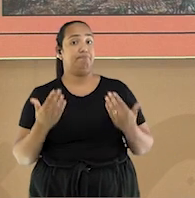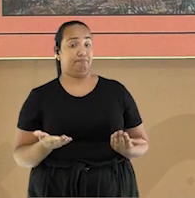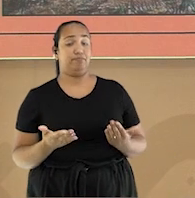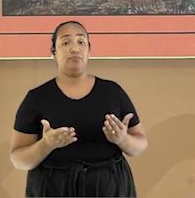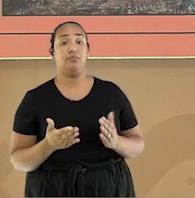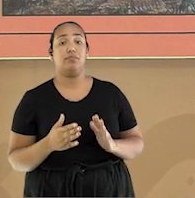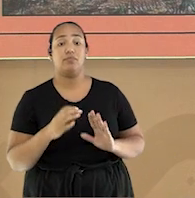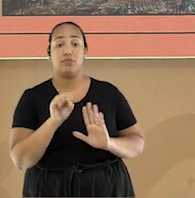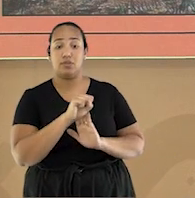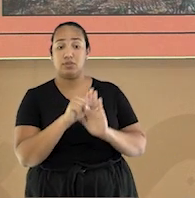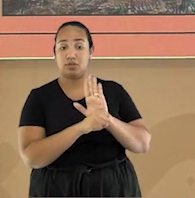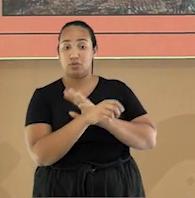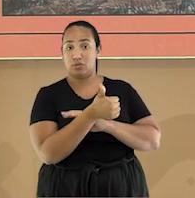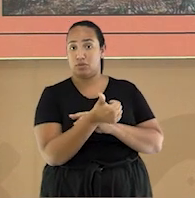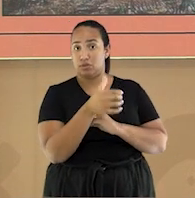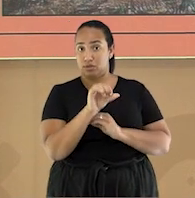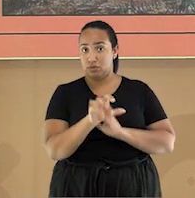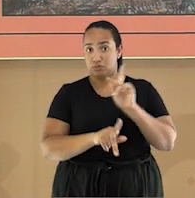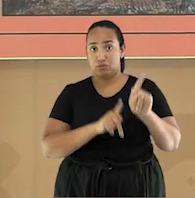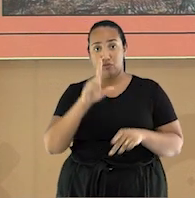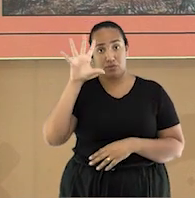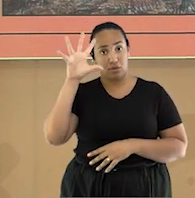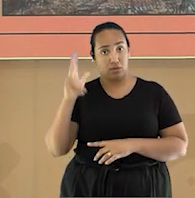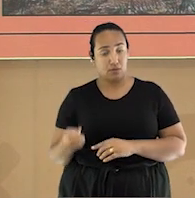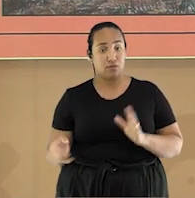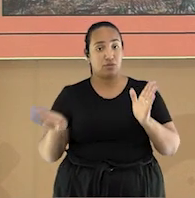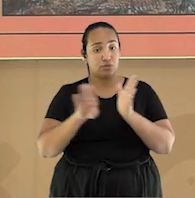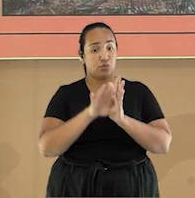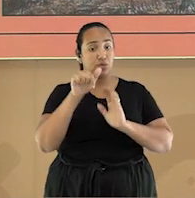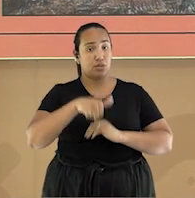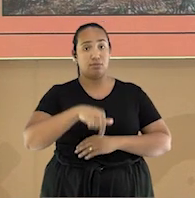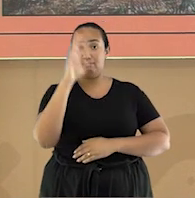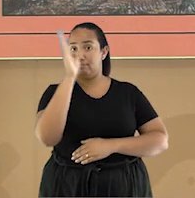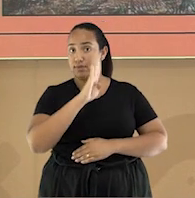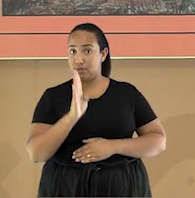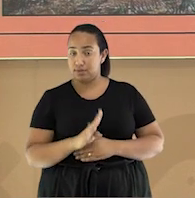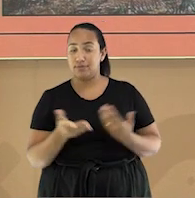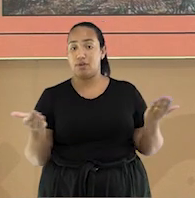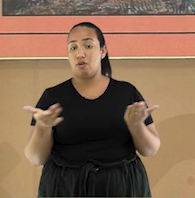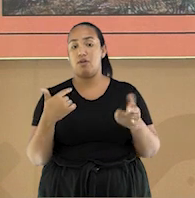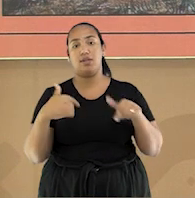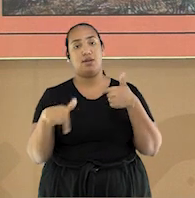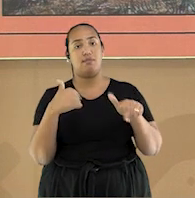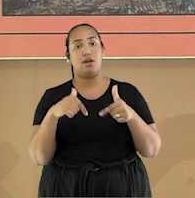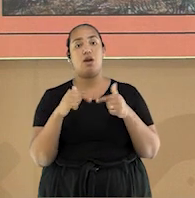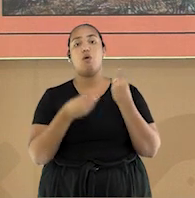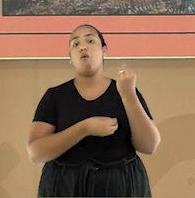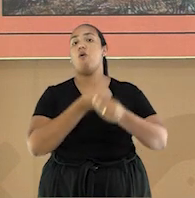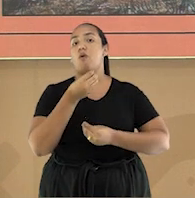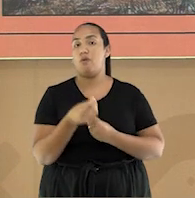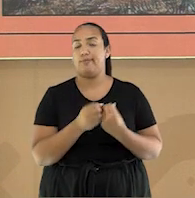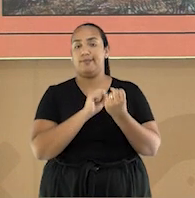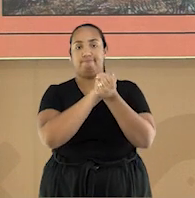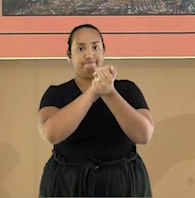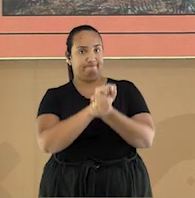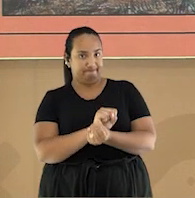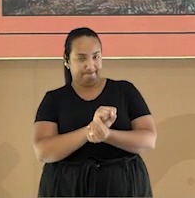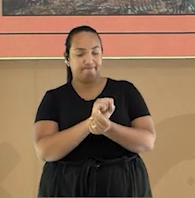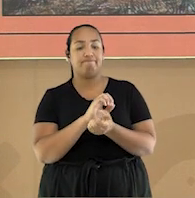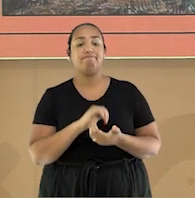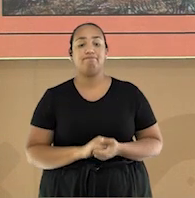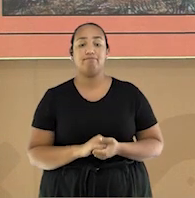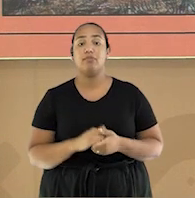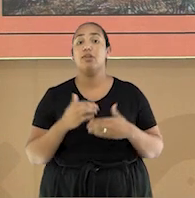os africanos chegaram ao Brasil para trabalhar como escravos. O transporte dos escravizados era